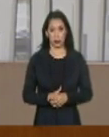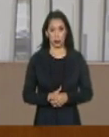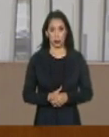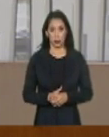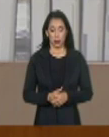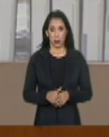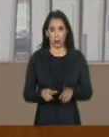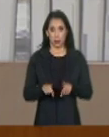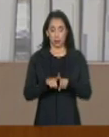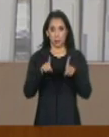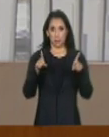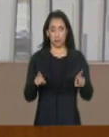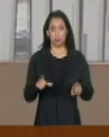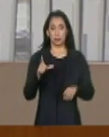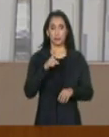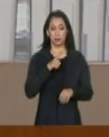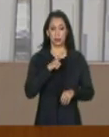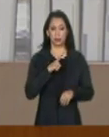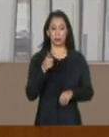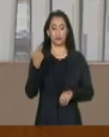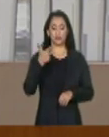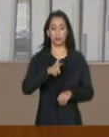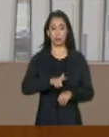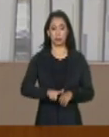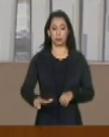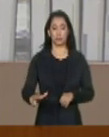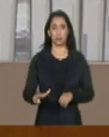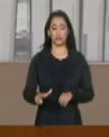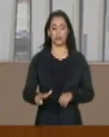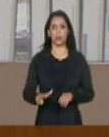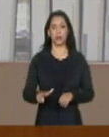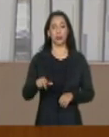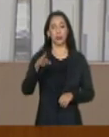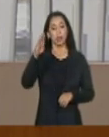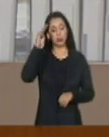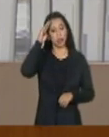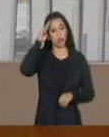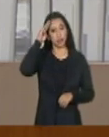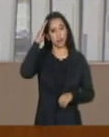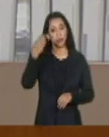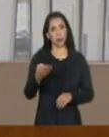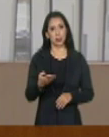mas manteve em relação ao regime militar.